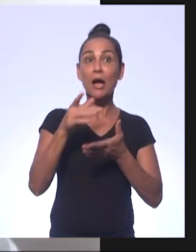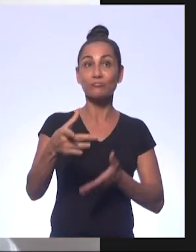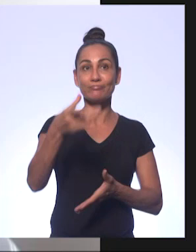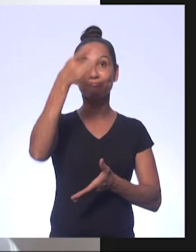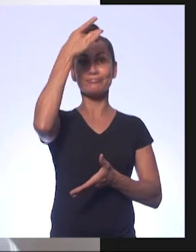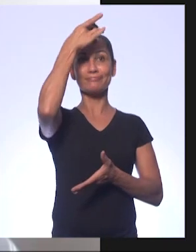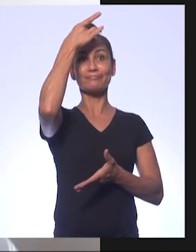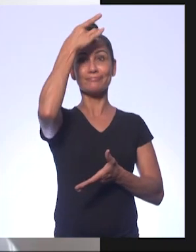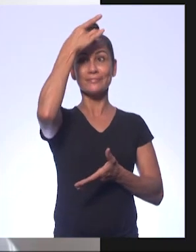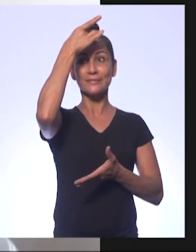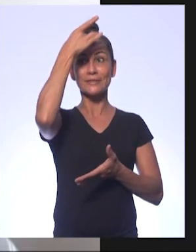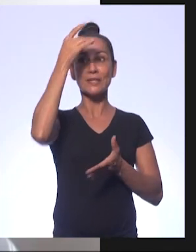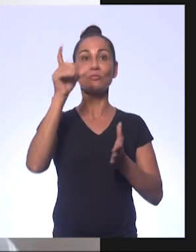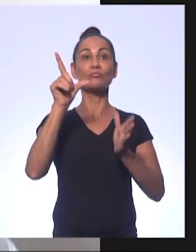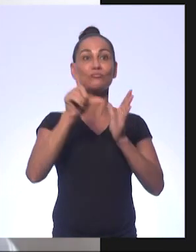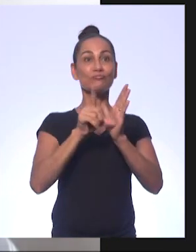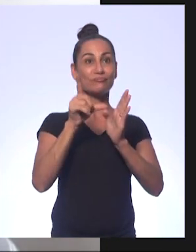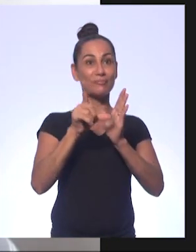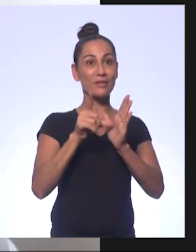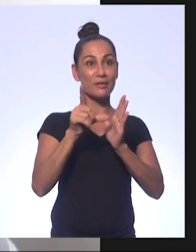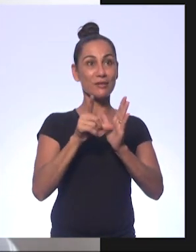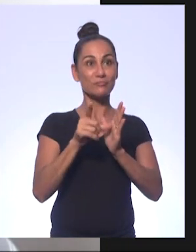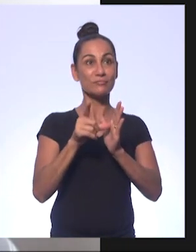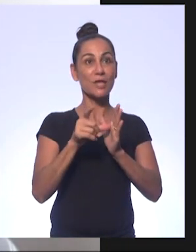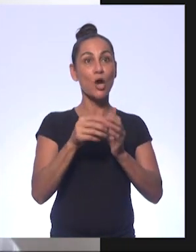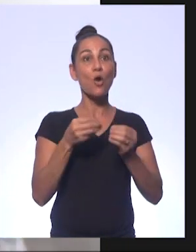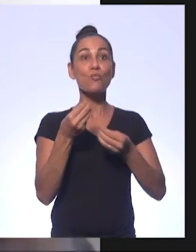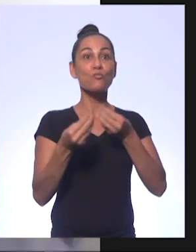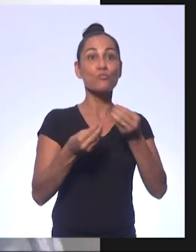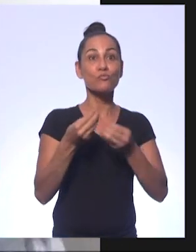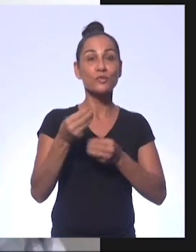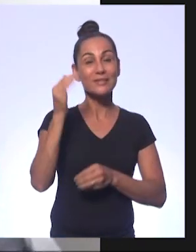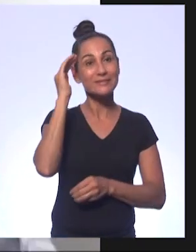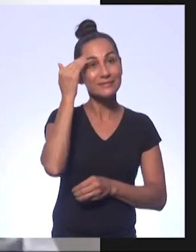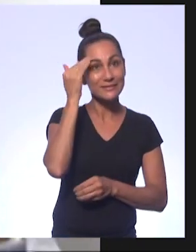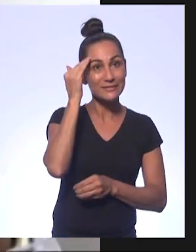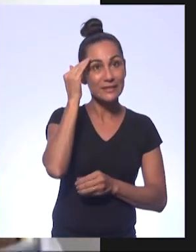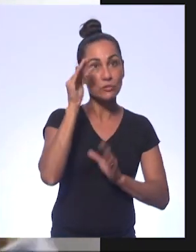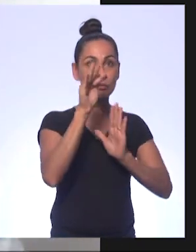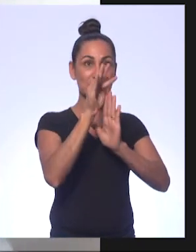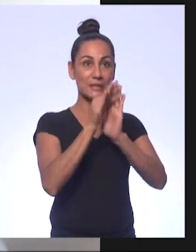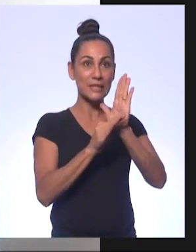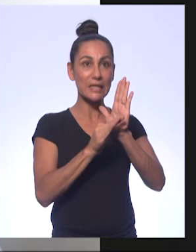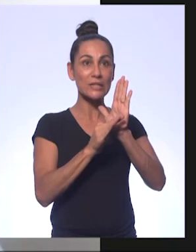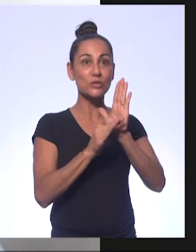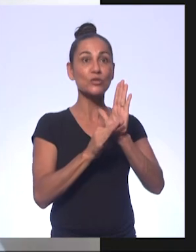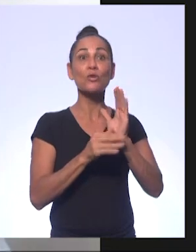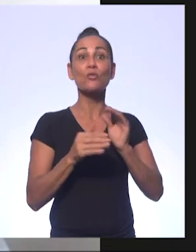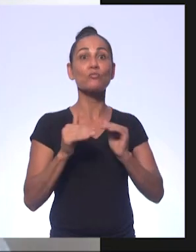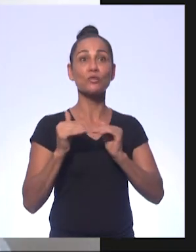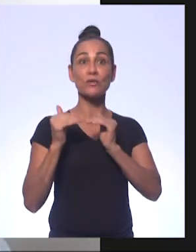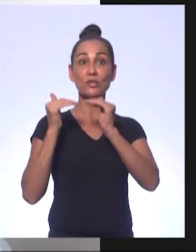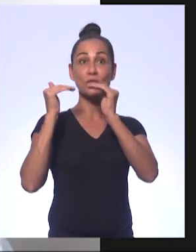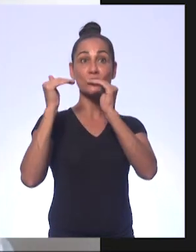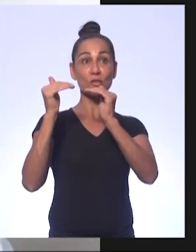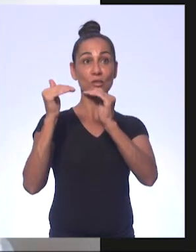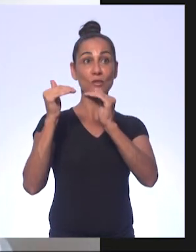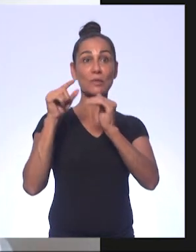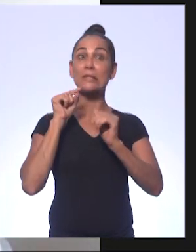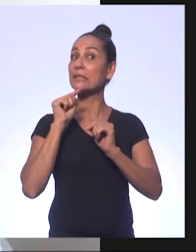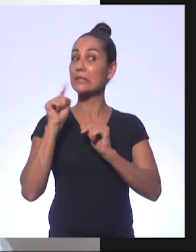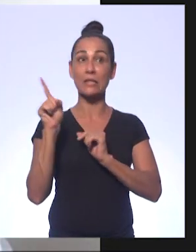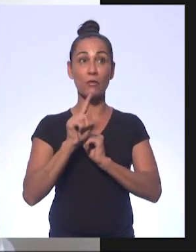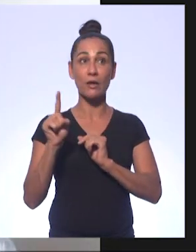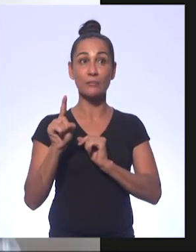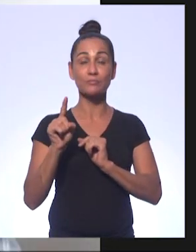literal. Quer dizer, é como se entender o texto fosse você ficar na superfície do texto. Não é. Então,